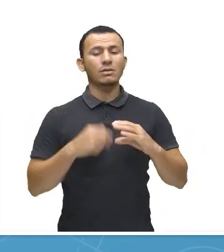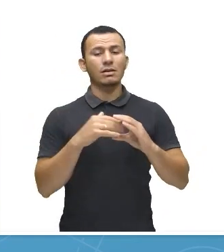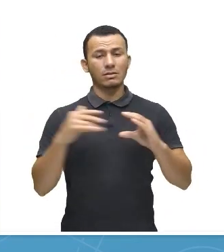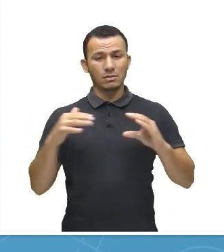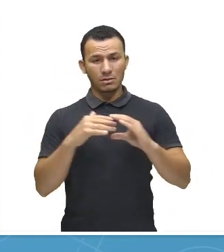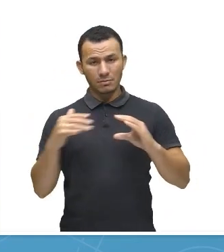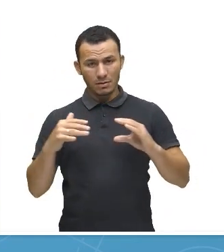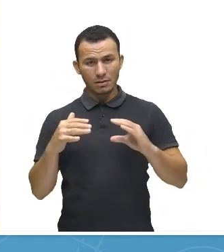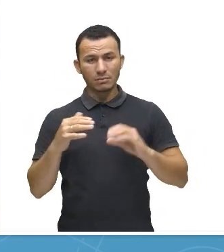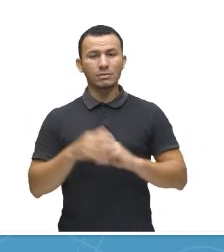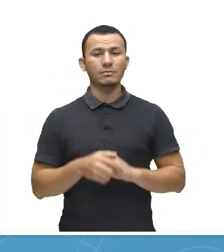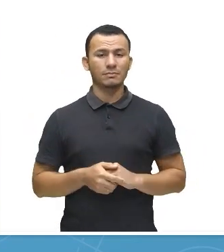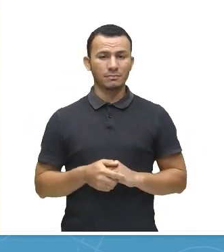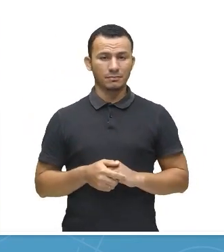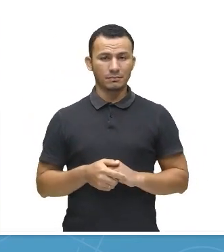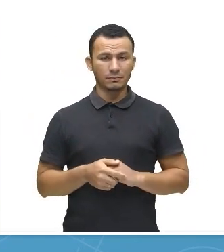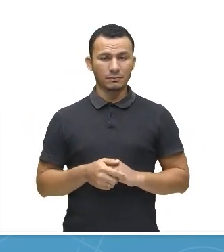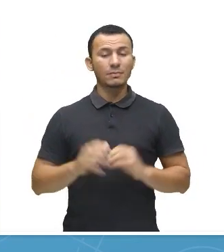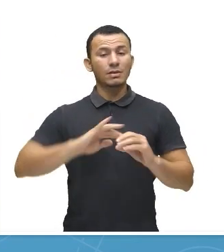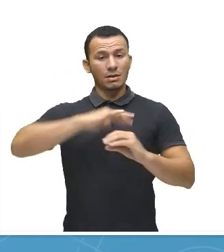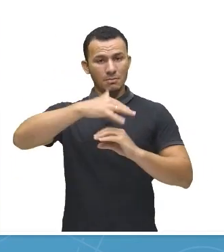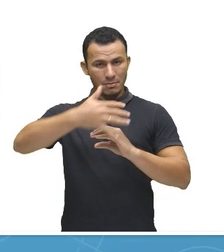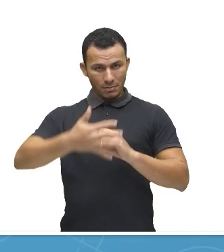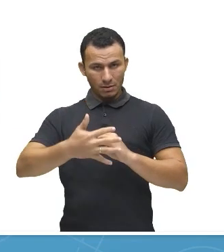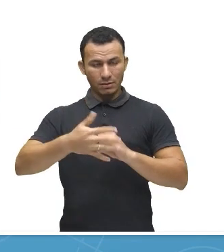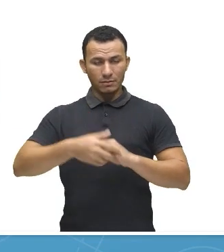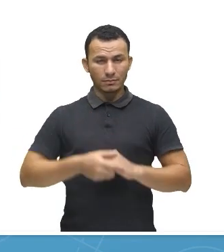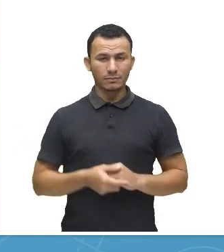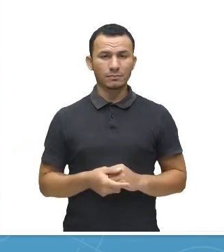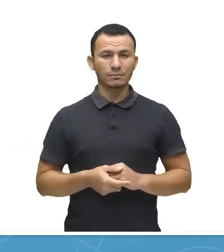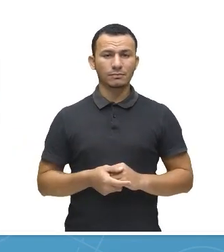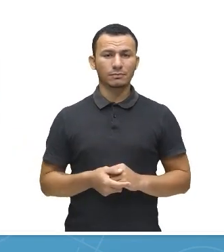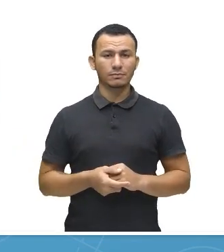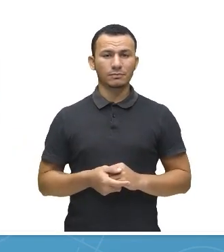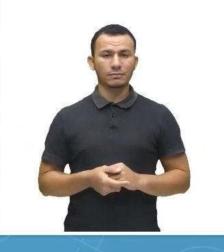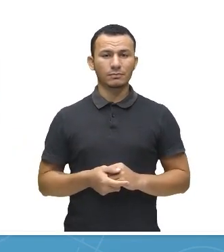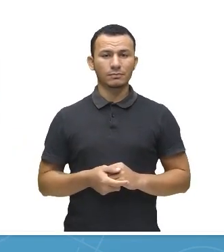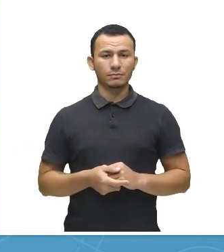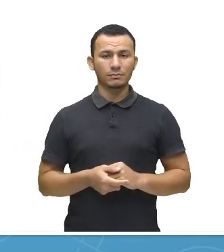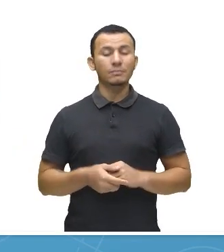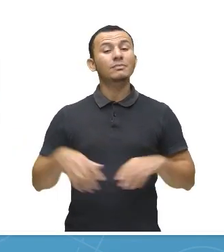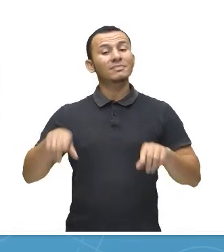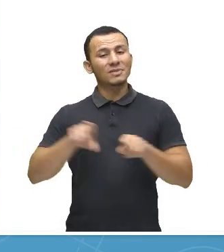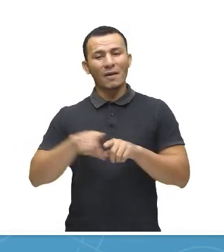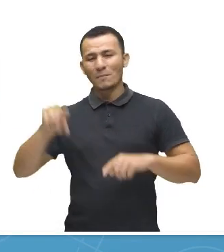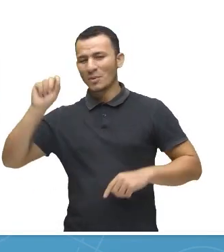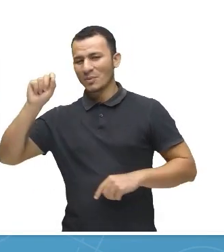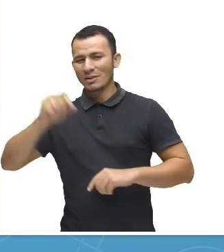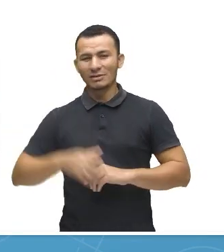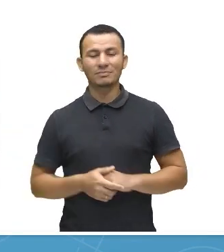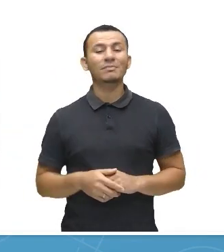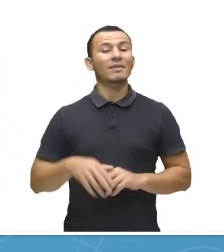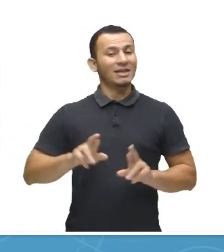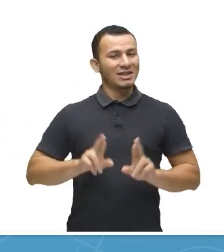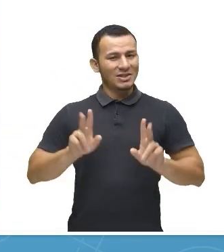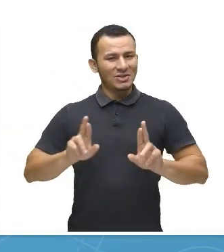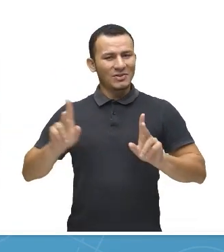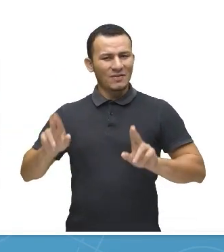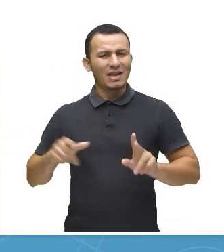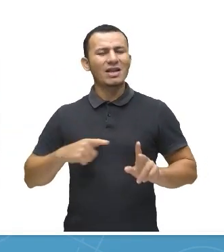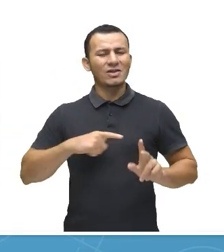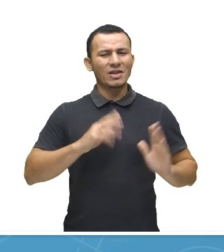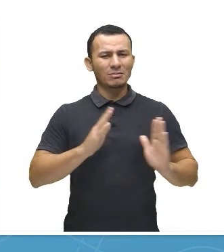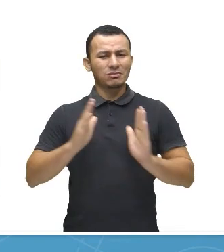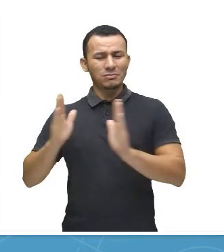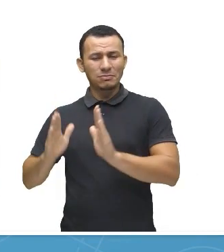citoplasma e membrana plasmática, e também são diferentes dependendo